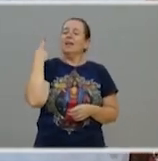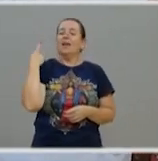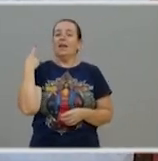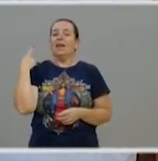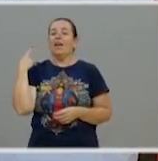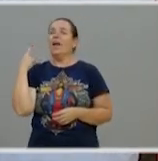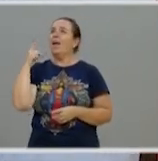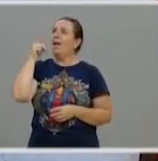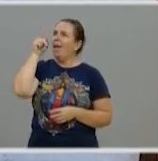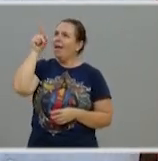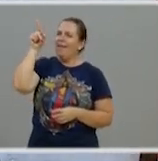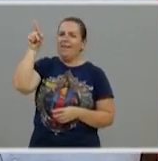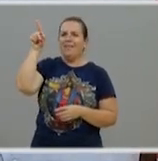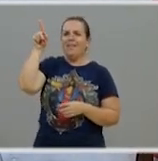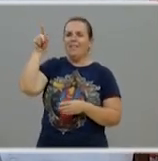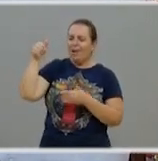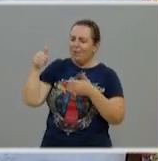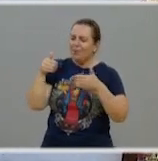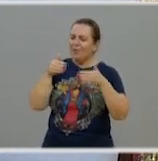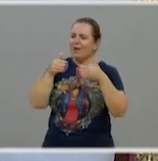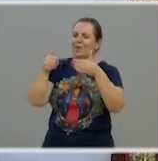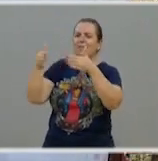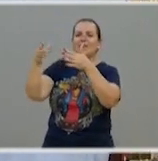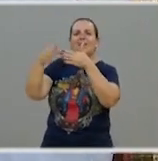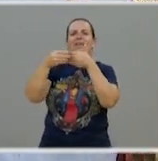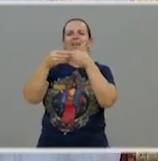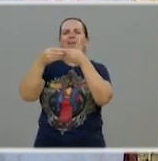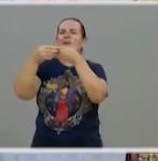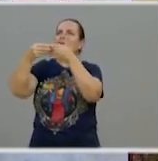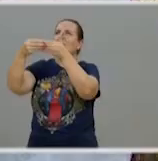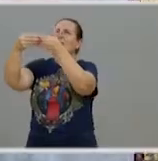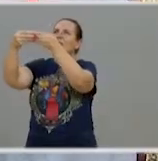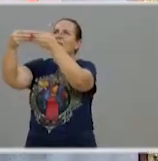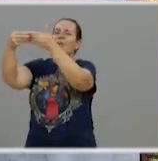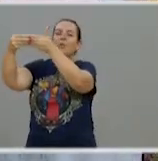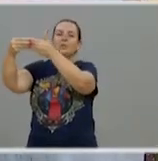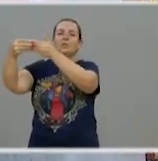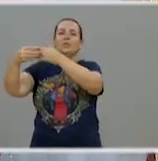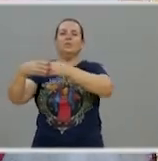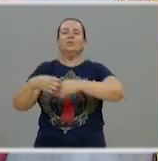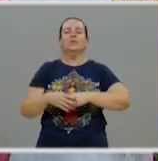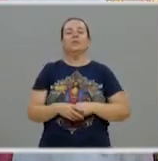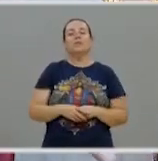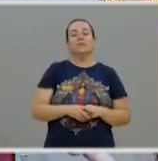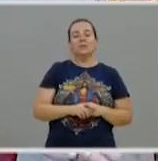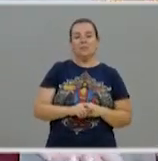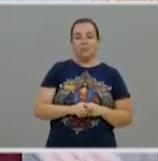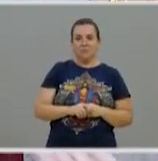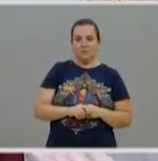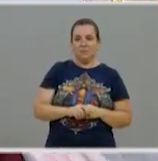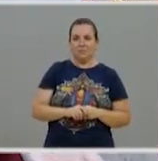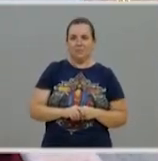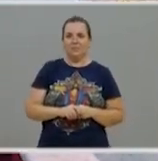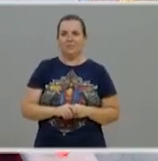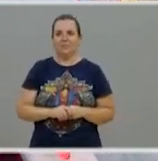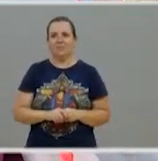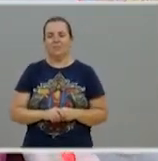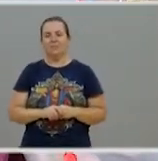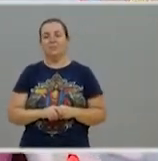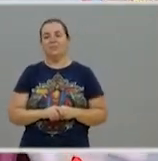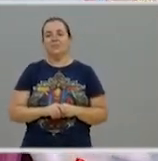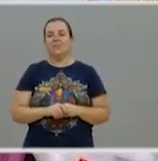Aparecida, ele é o caminho que conduz. Ele é o